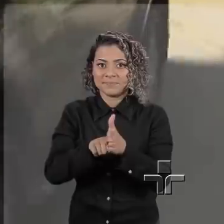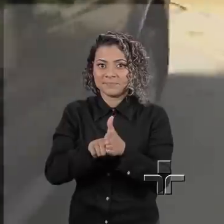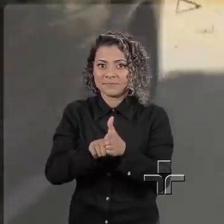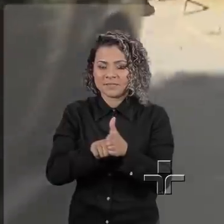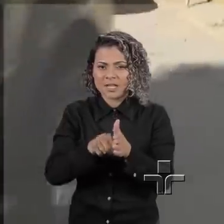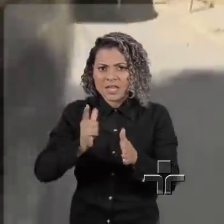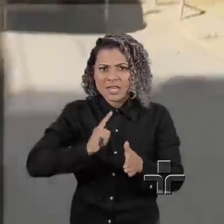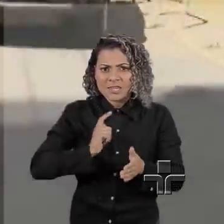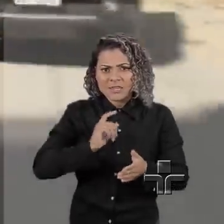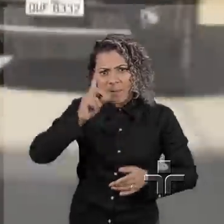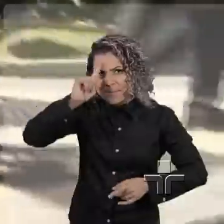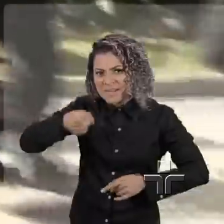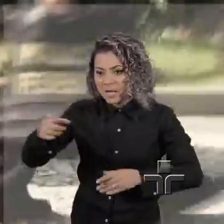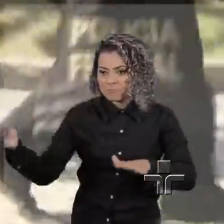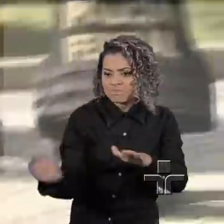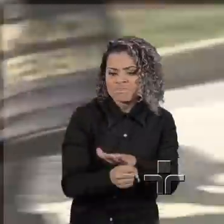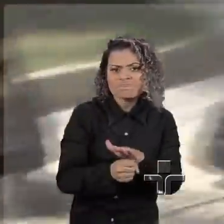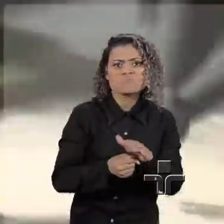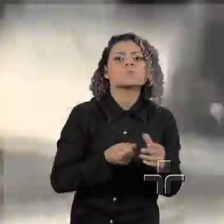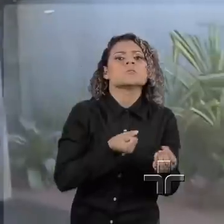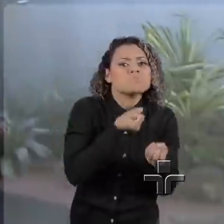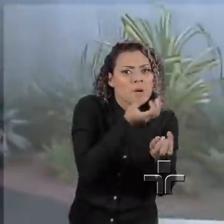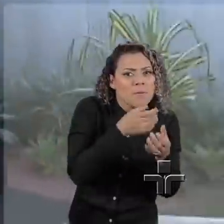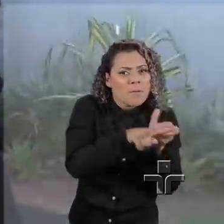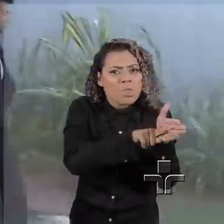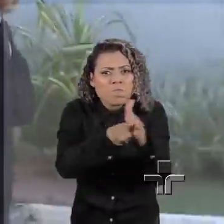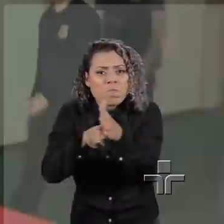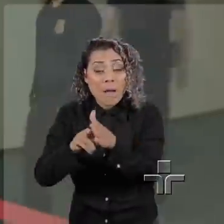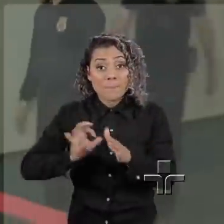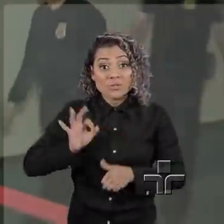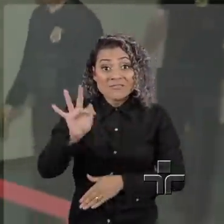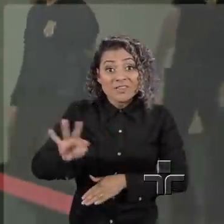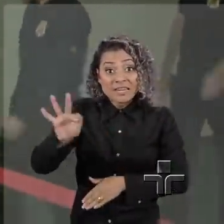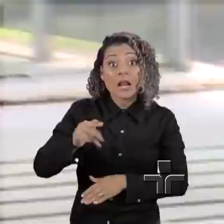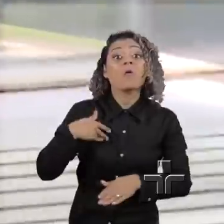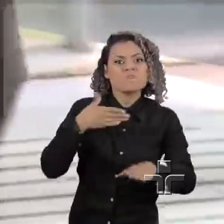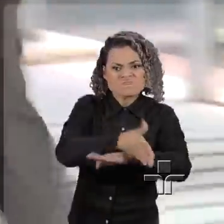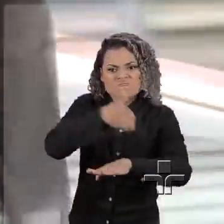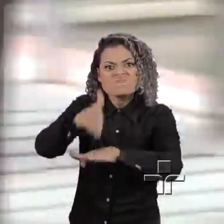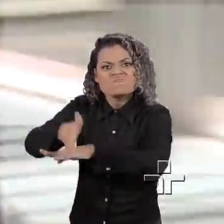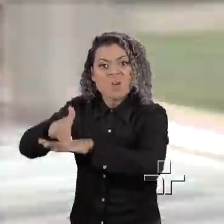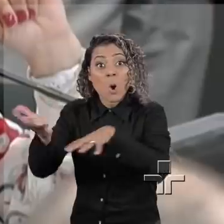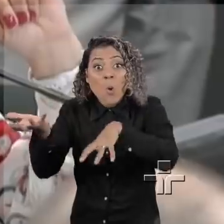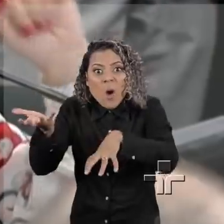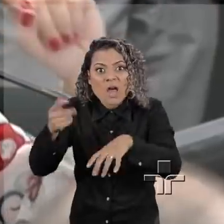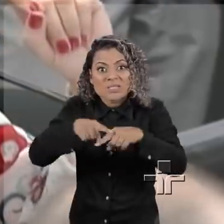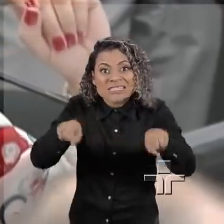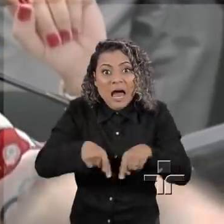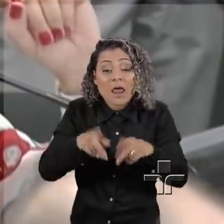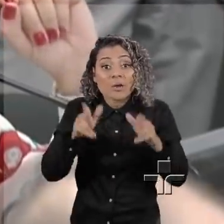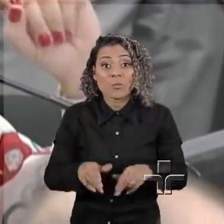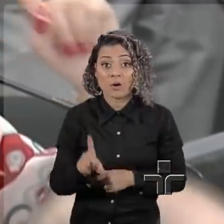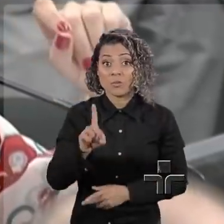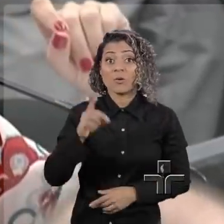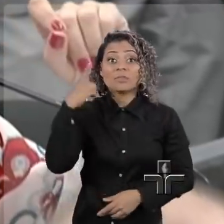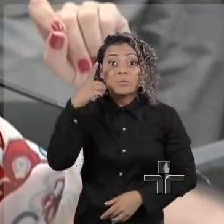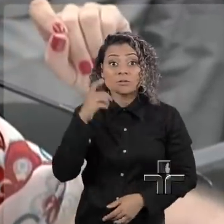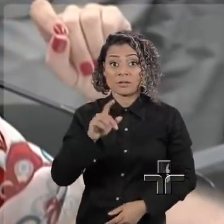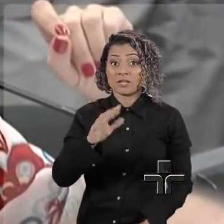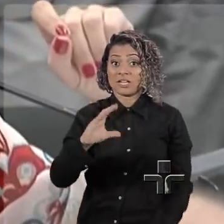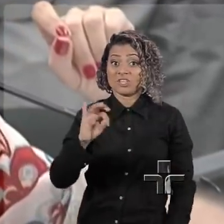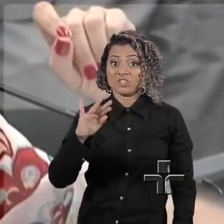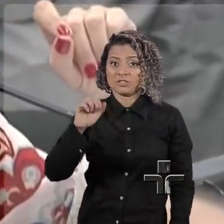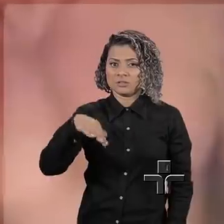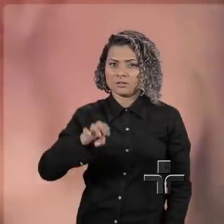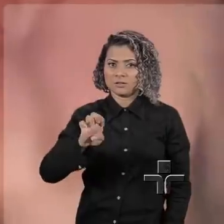Apoiada em mandados judiciais, a Polícia Federal entrou e saiu de gabinetes do Congresso Nacional, como o da deputada Cristiane Brasil,